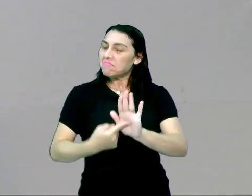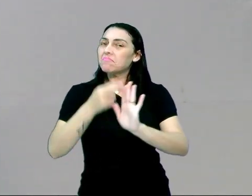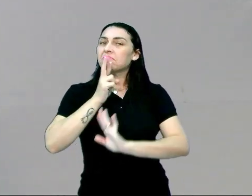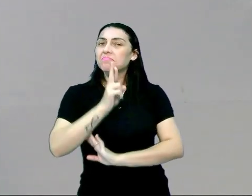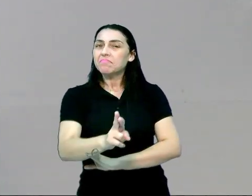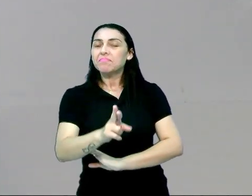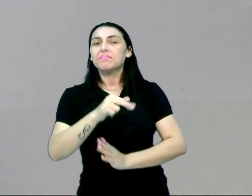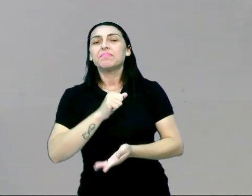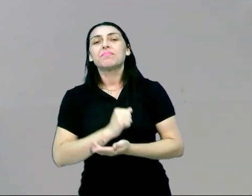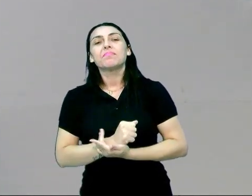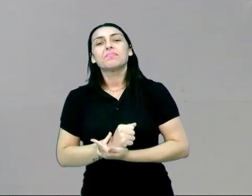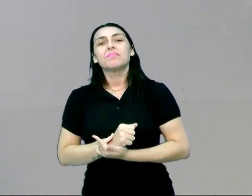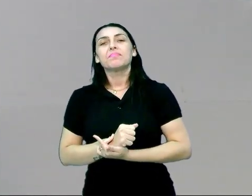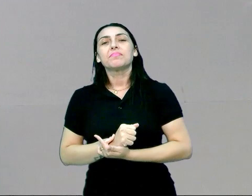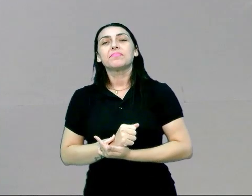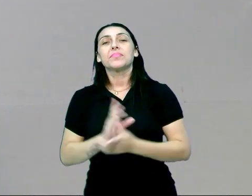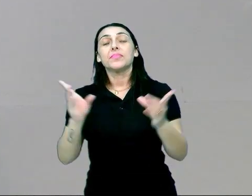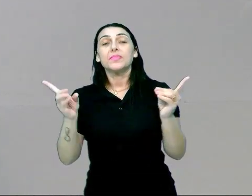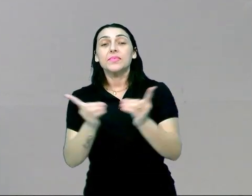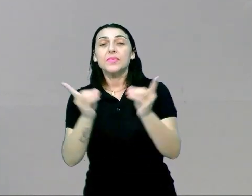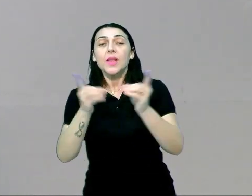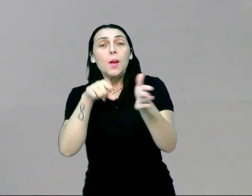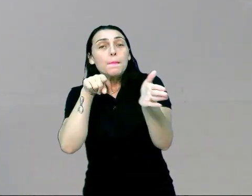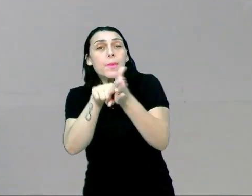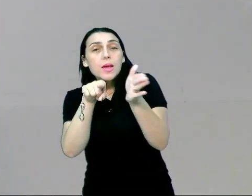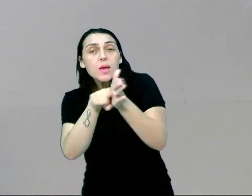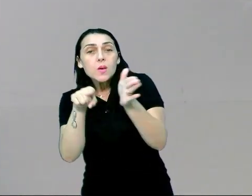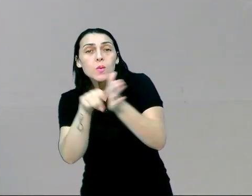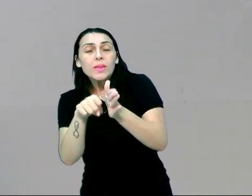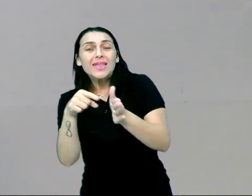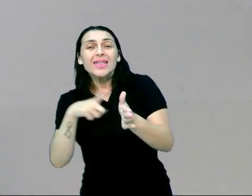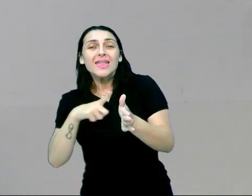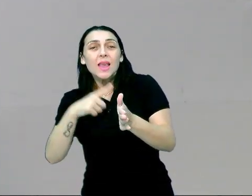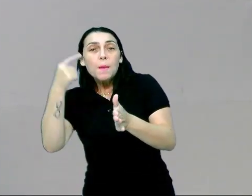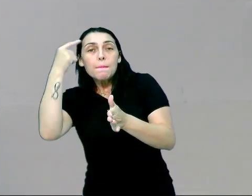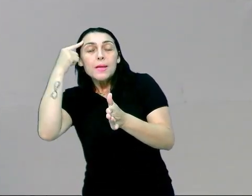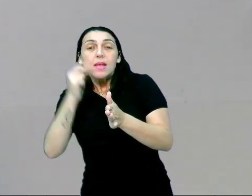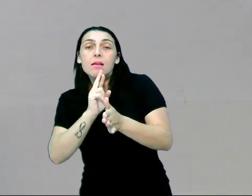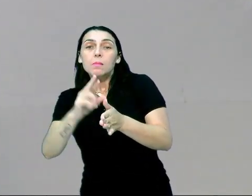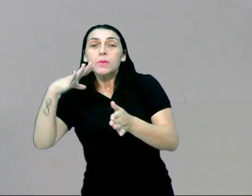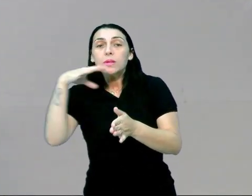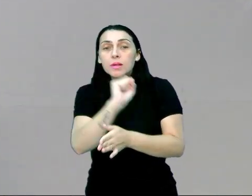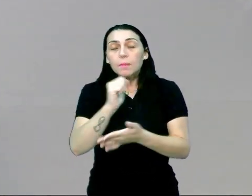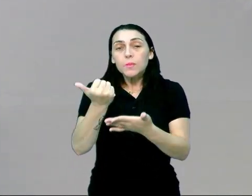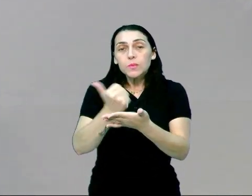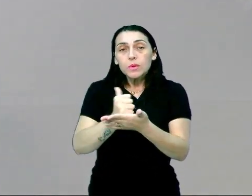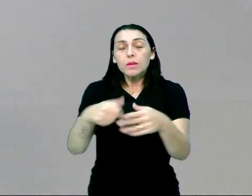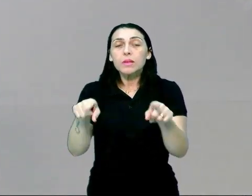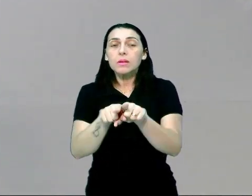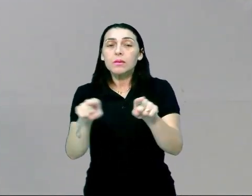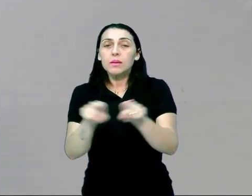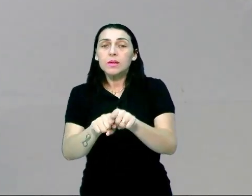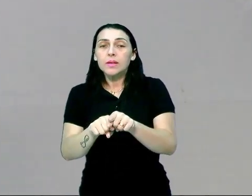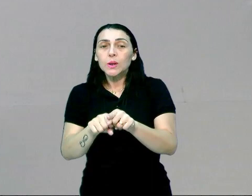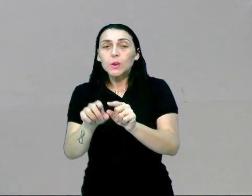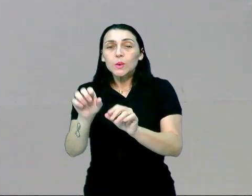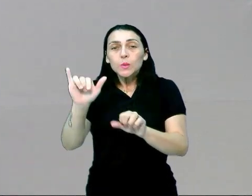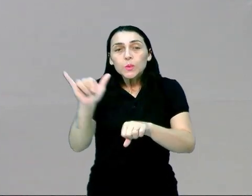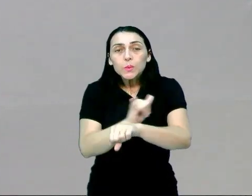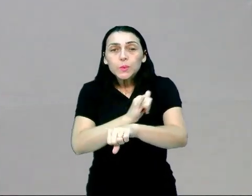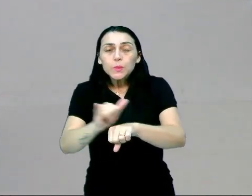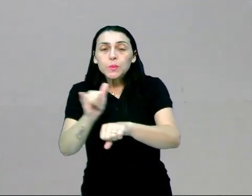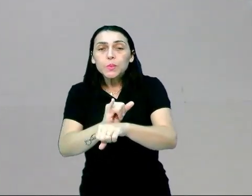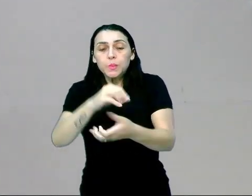resultado. Dinâmicas de pergunta em que a gente tem que pensar. E o próprio jogar é essa dinâmica em que eu tenho que criar estratégias.